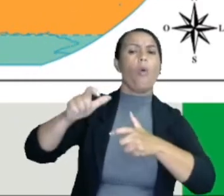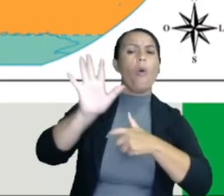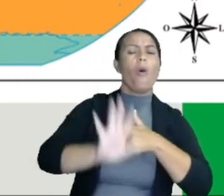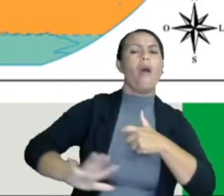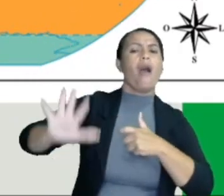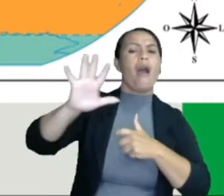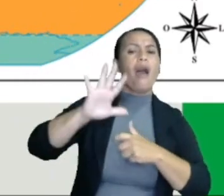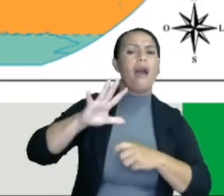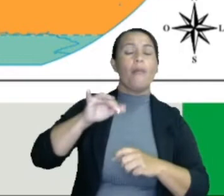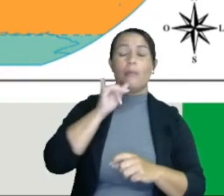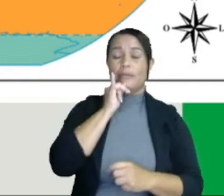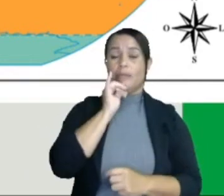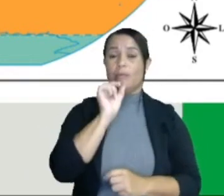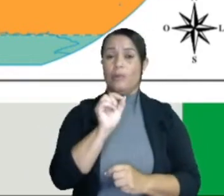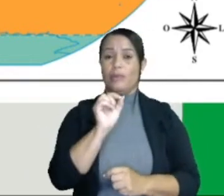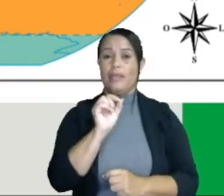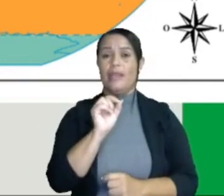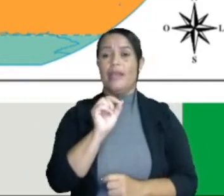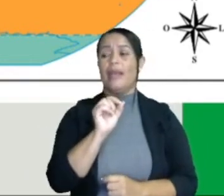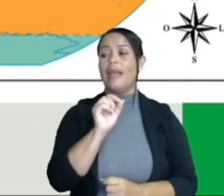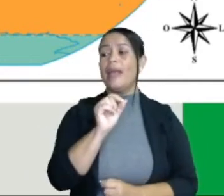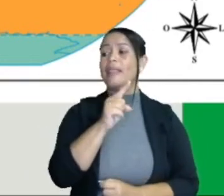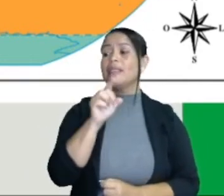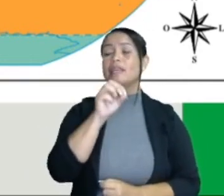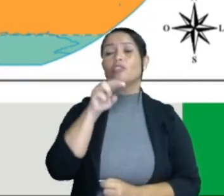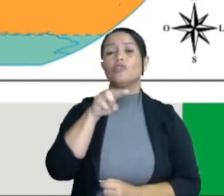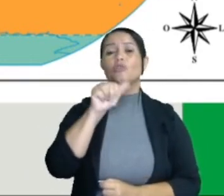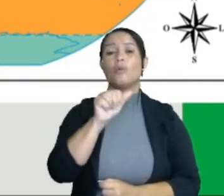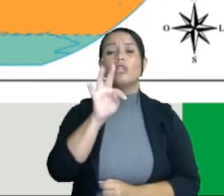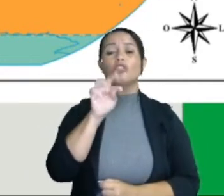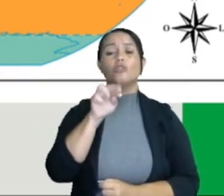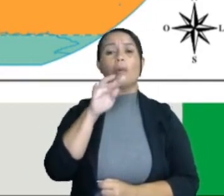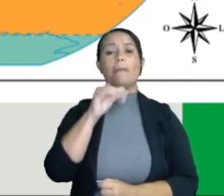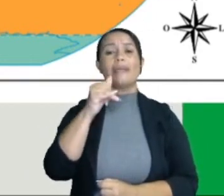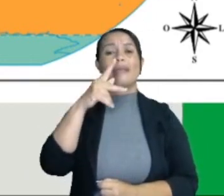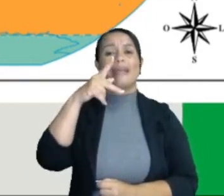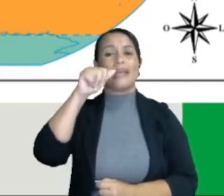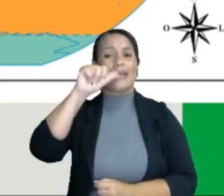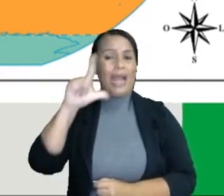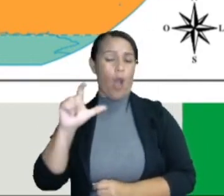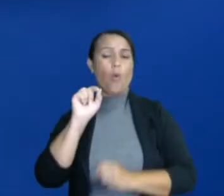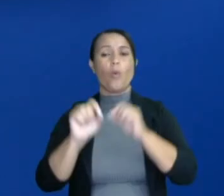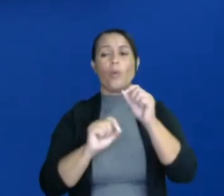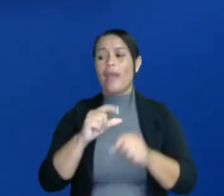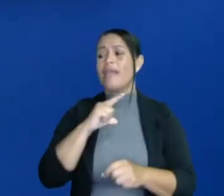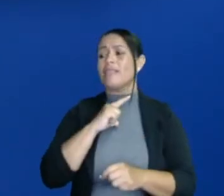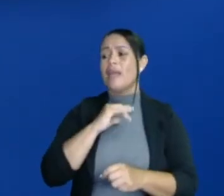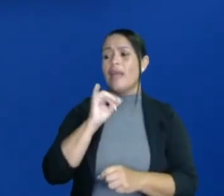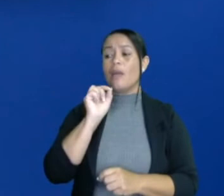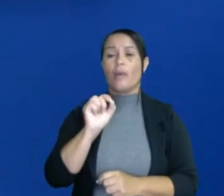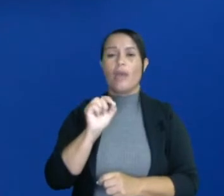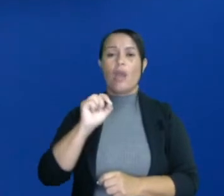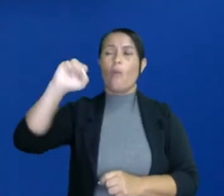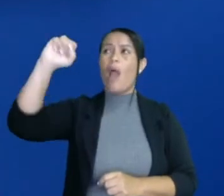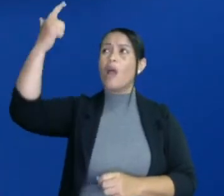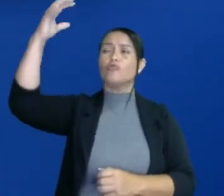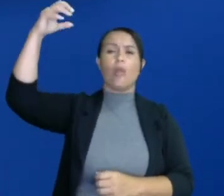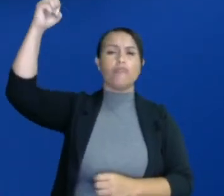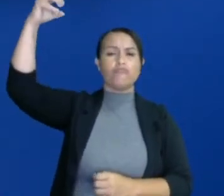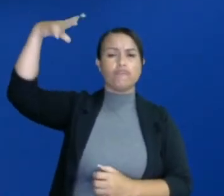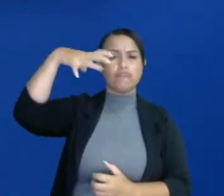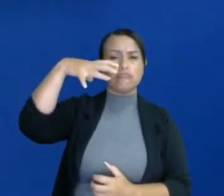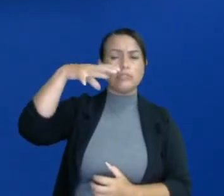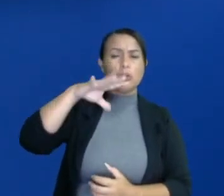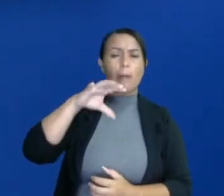superfície da Terra. Então, por exemplo, na zona tropical, a incidência de radiação, o raio solar bate na superfície formando um ângulo de